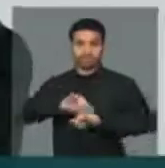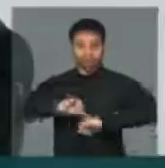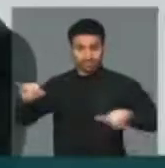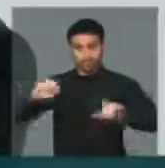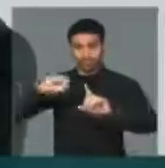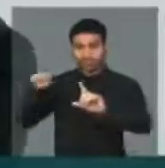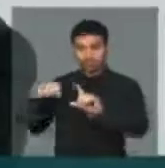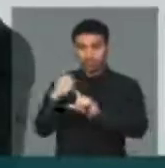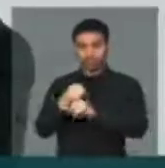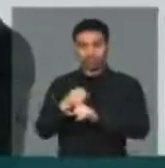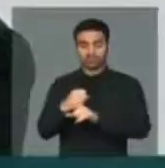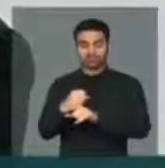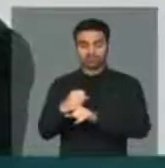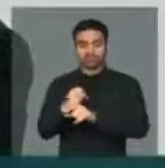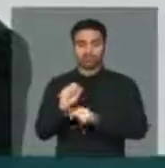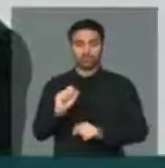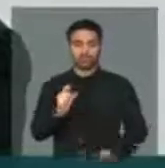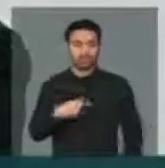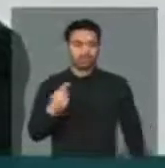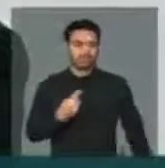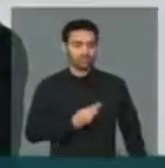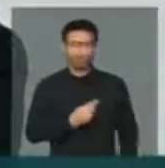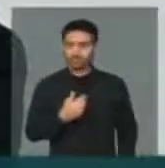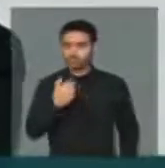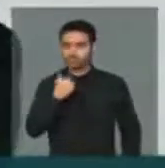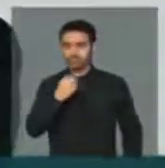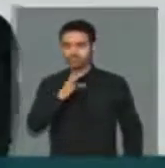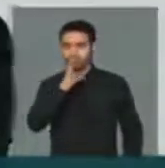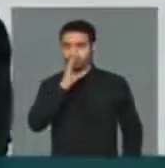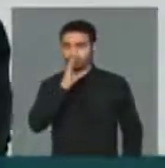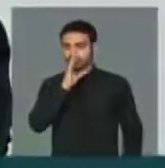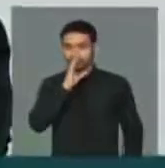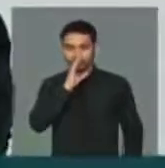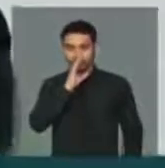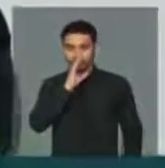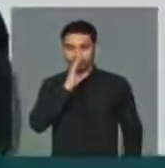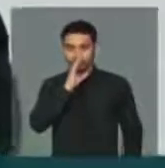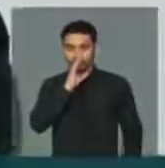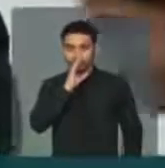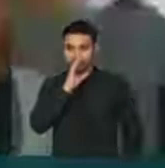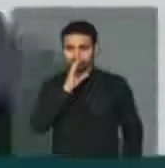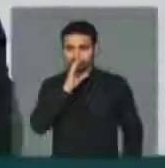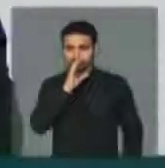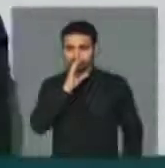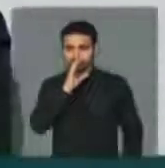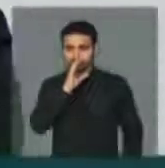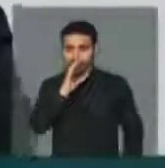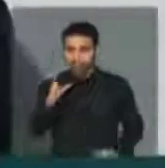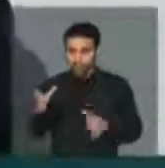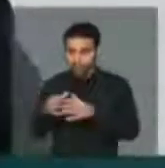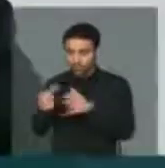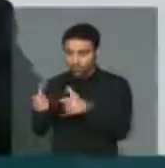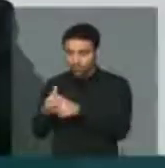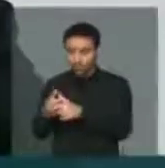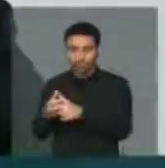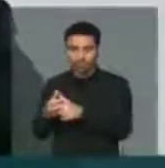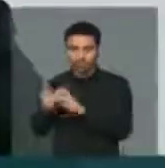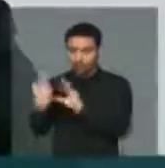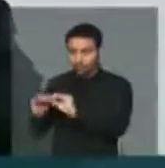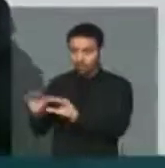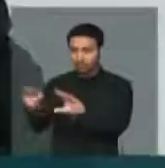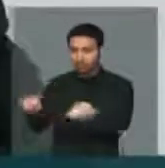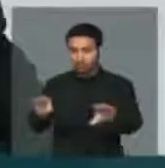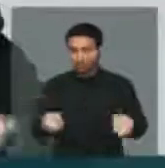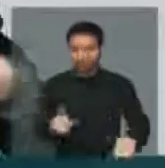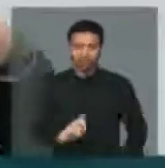aos senhores, que nós não podemos calar a voz das minorias. Porque calar a voz das